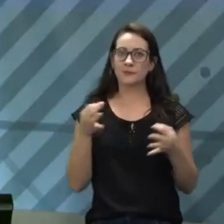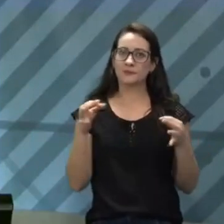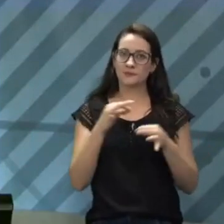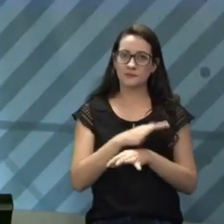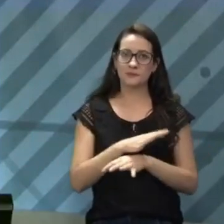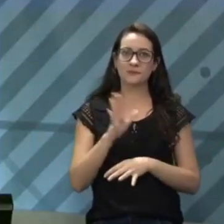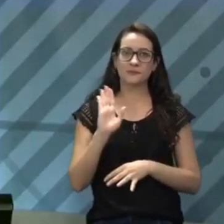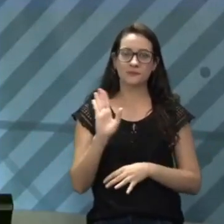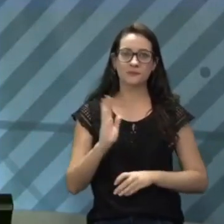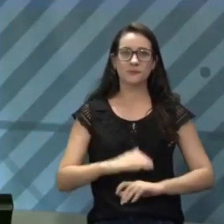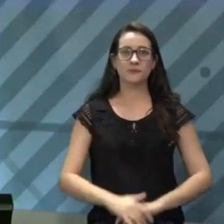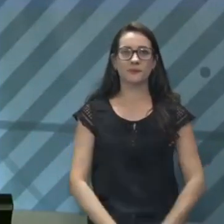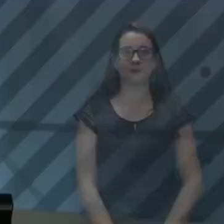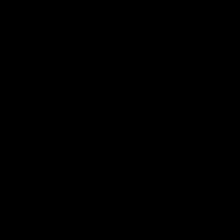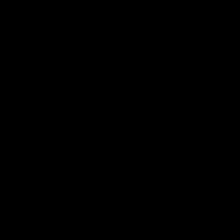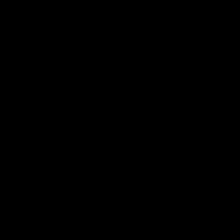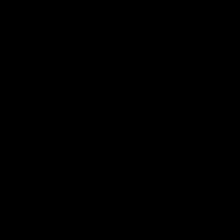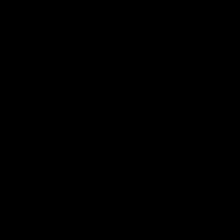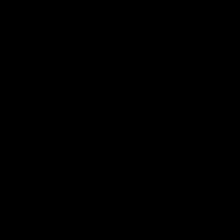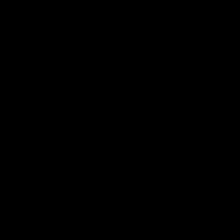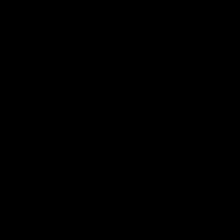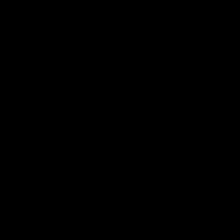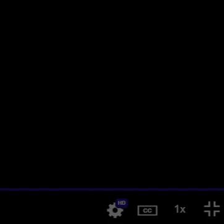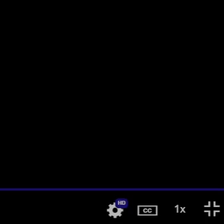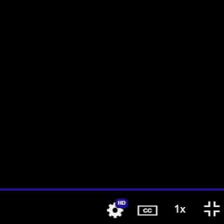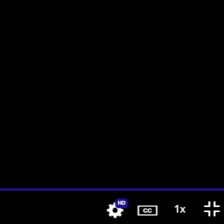a próxima!